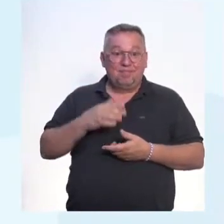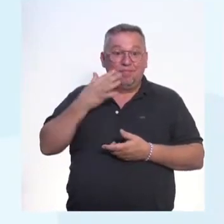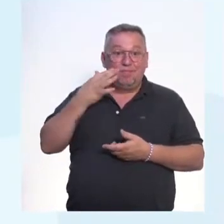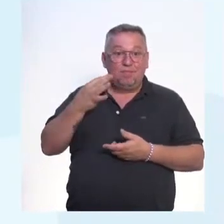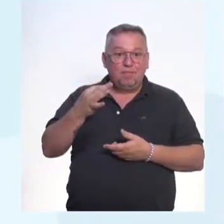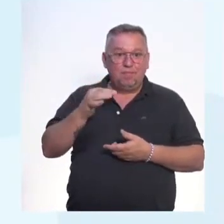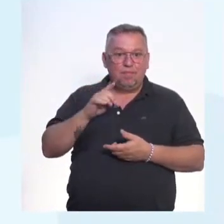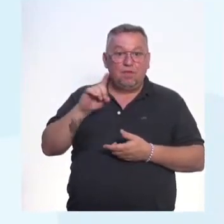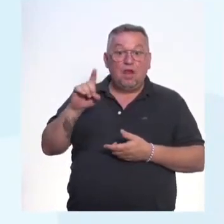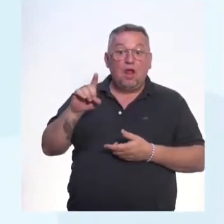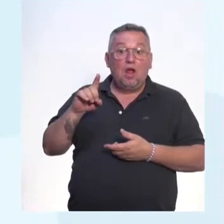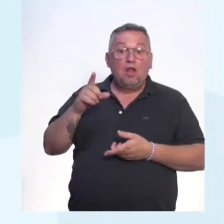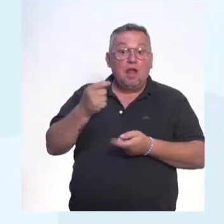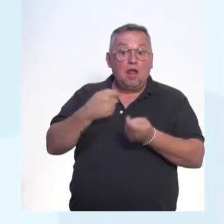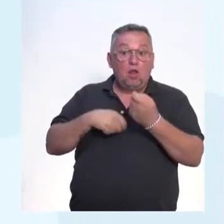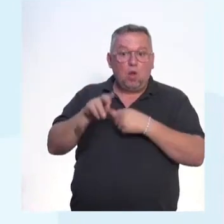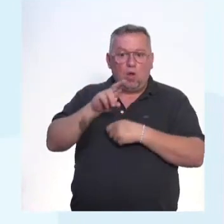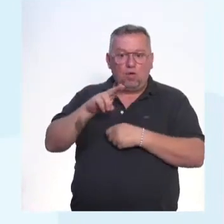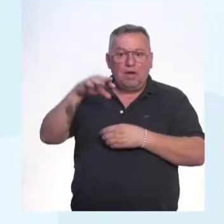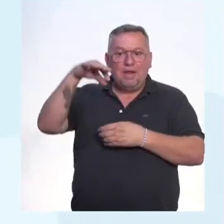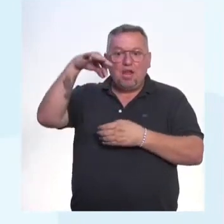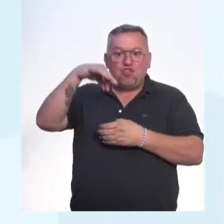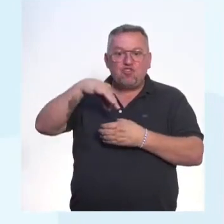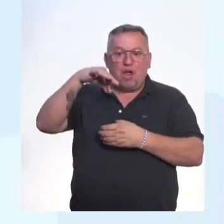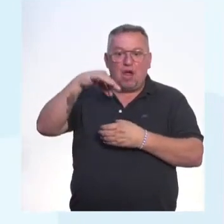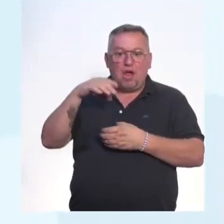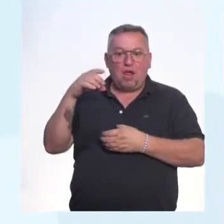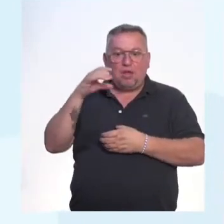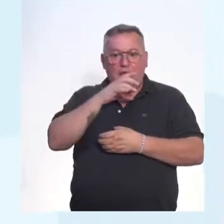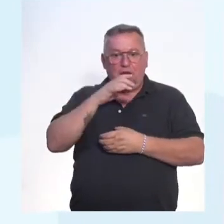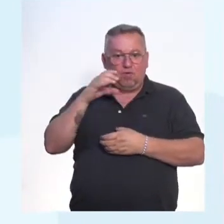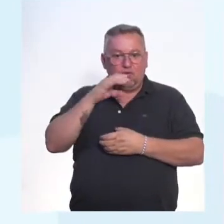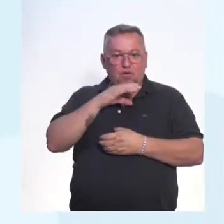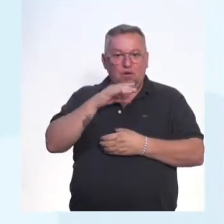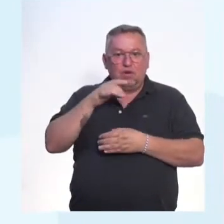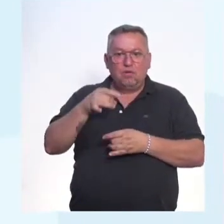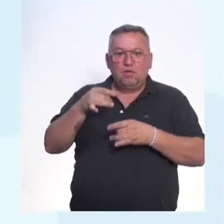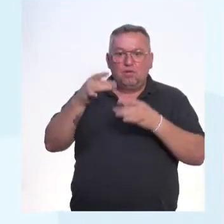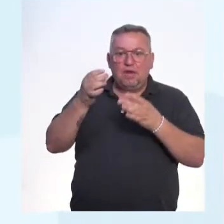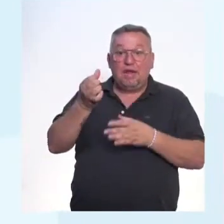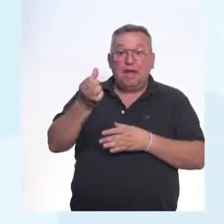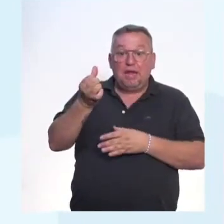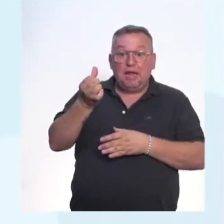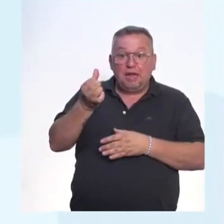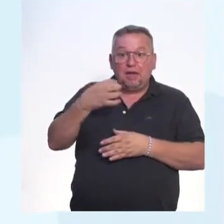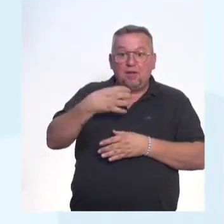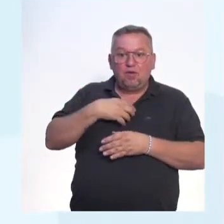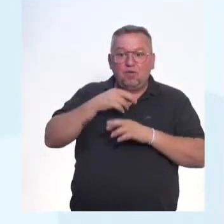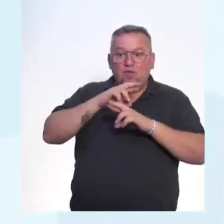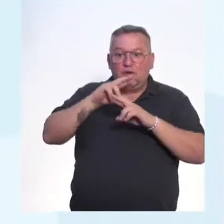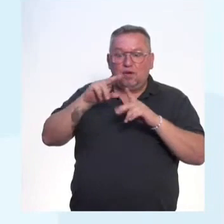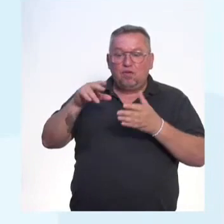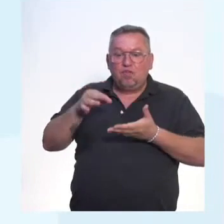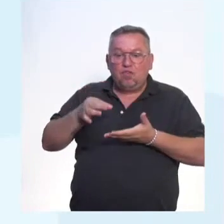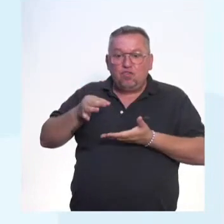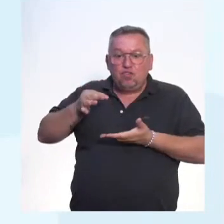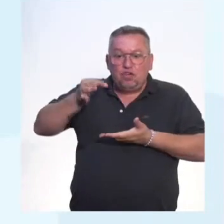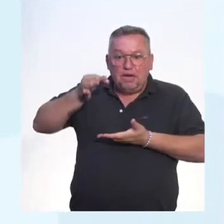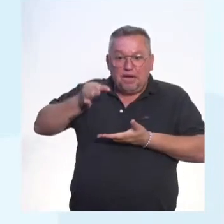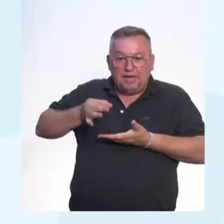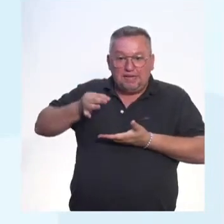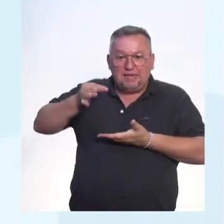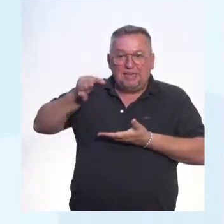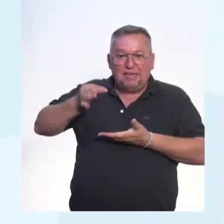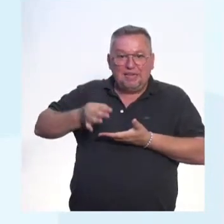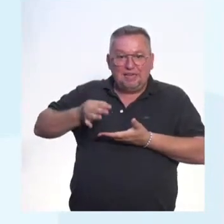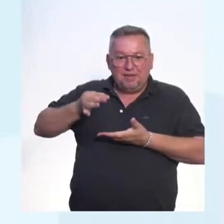atenção. Na loja Chá Quente, são vendidos 6 tipos diferentes de